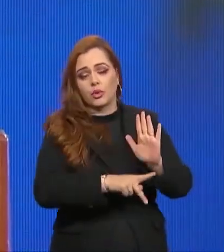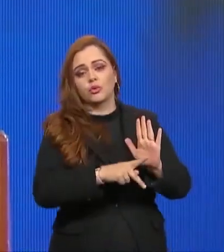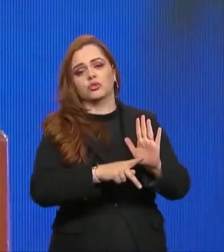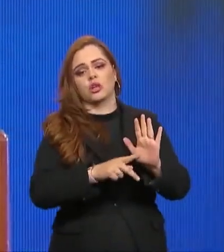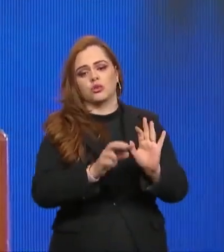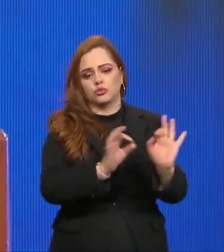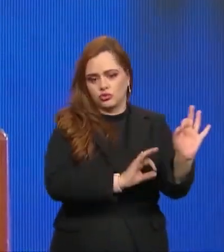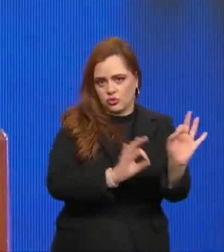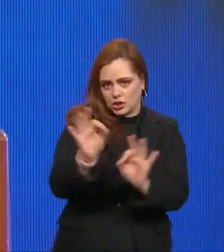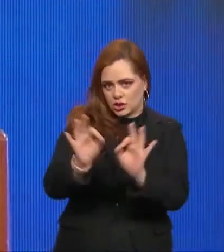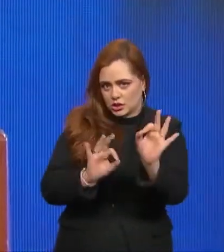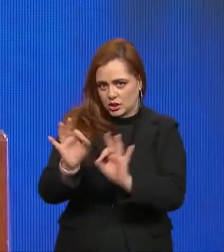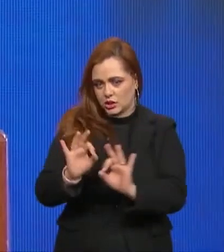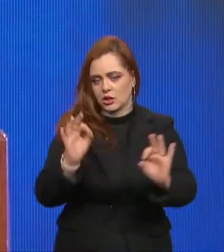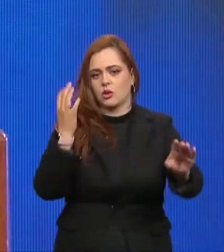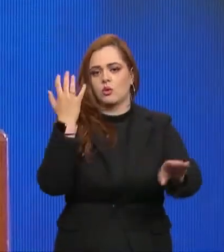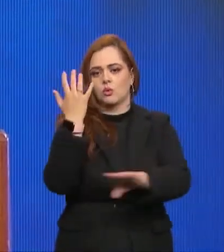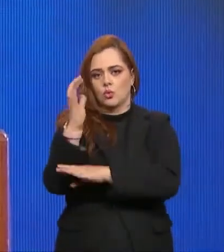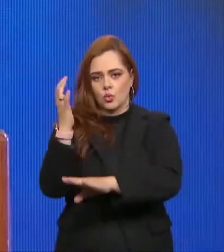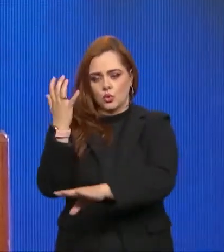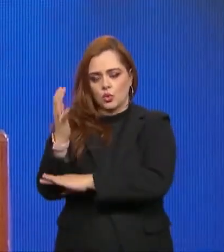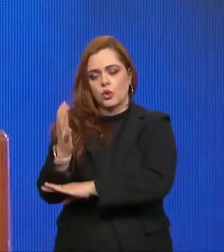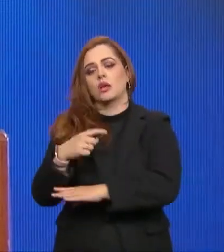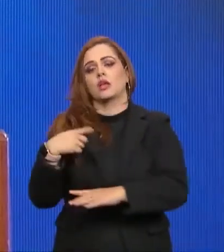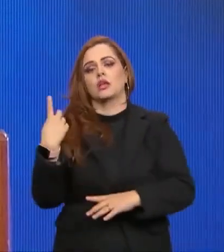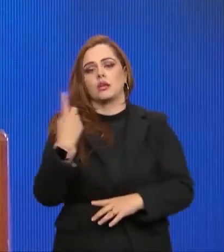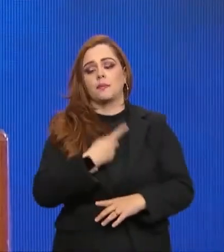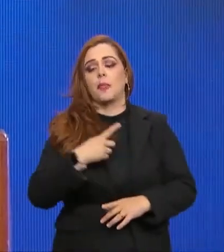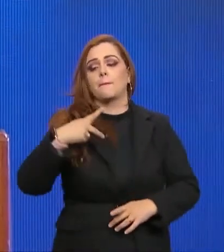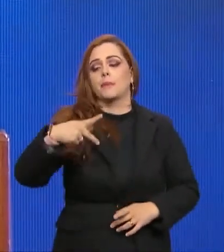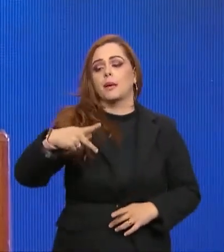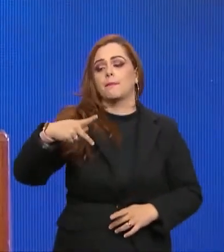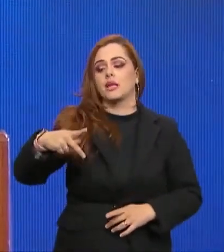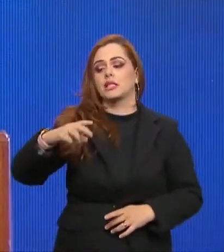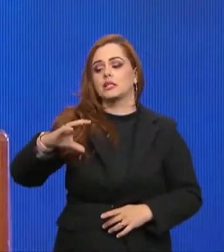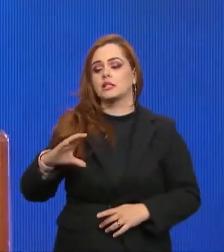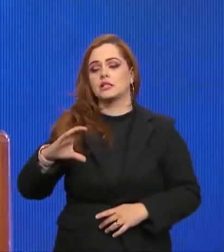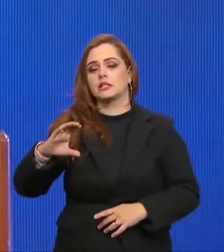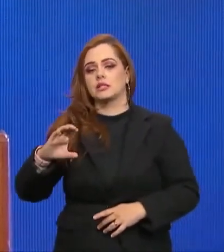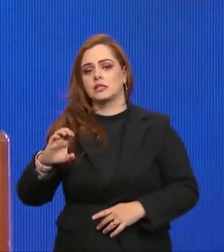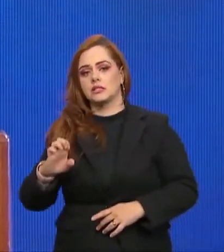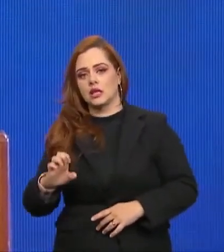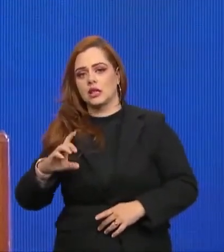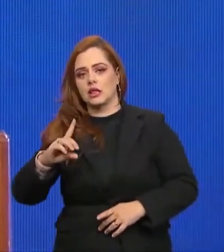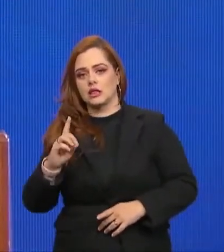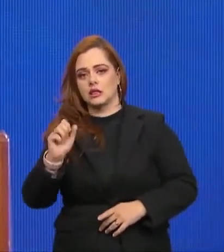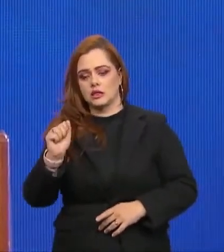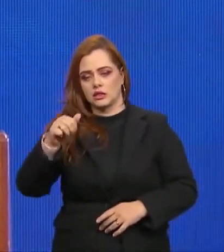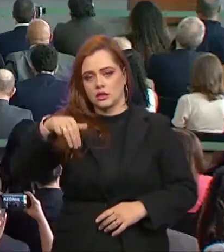e Controle do Desmatamento, nosso famoso PPCDAM, que o presidente